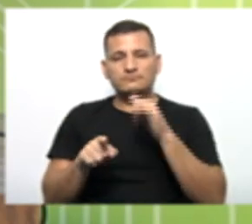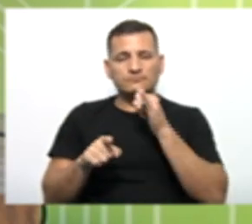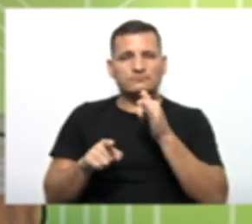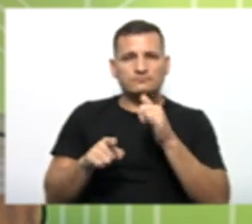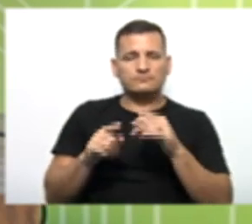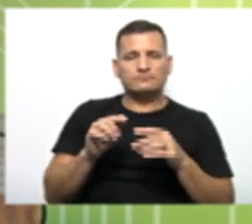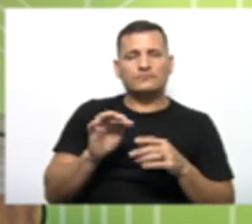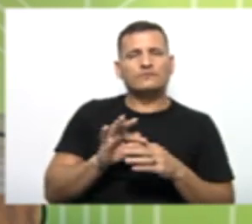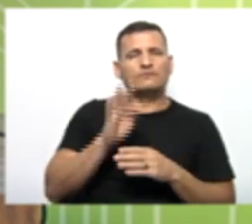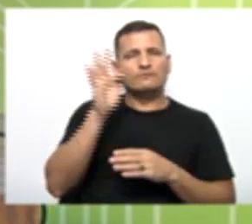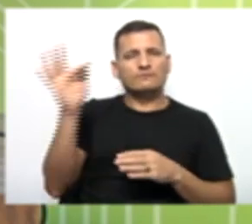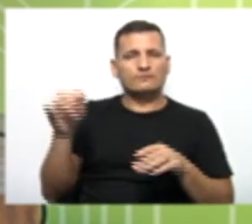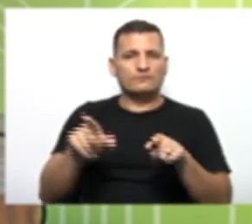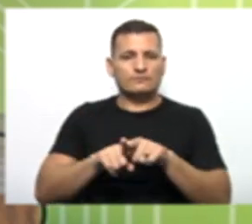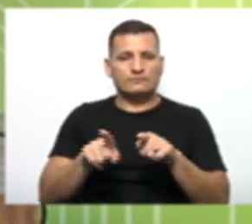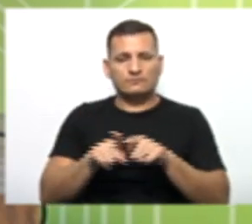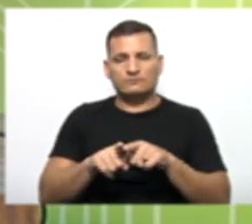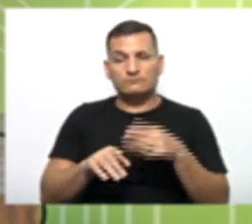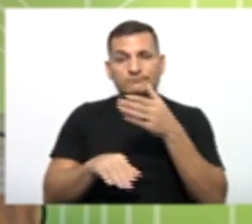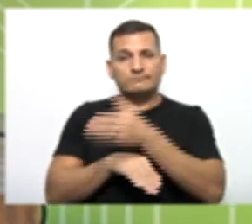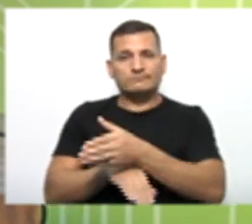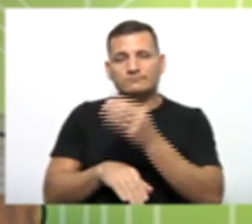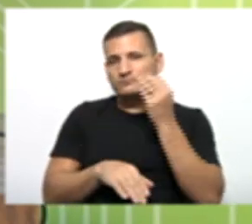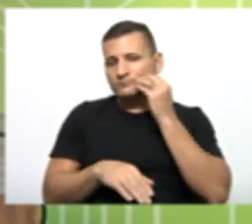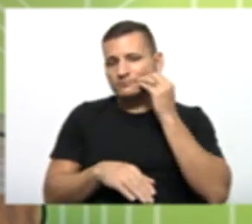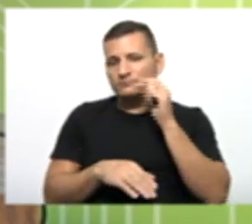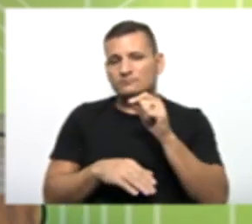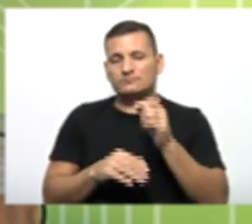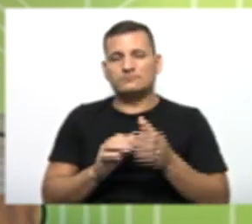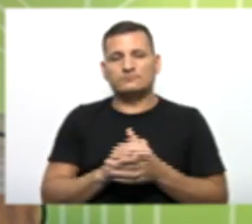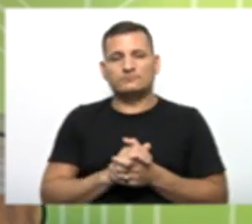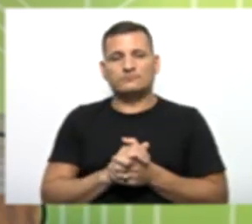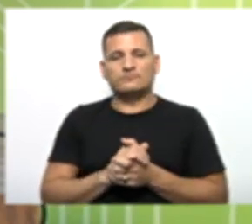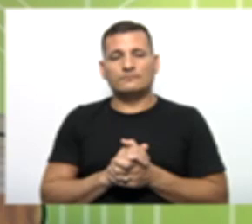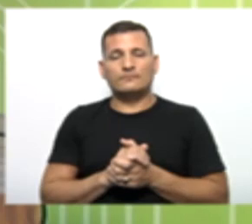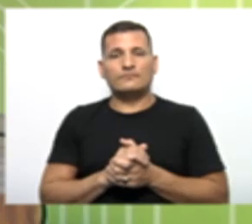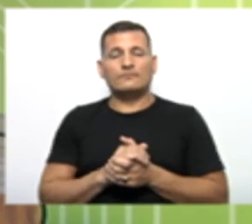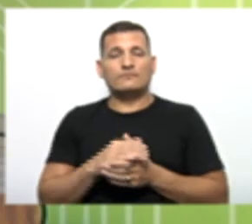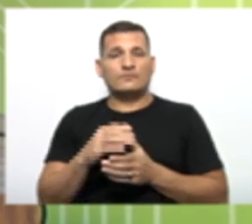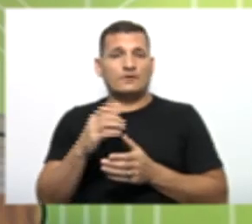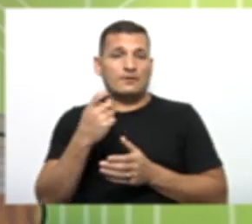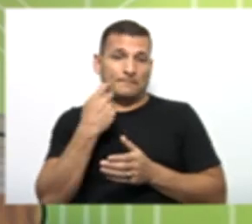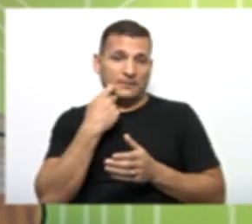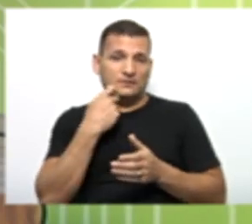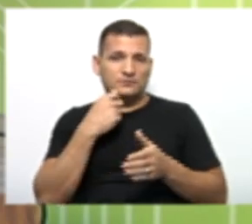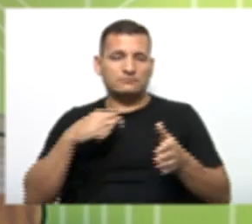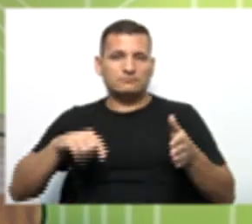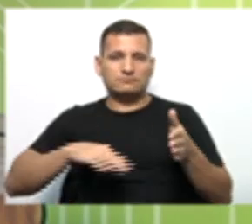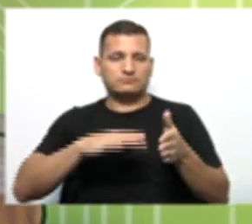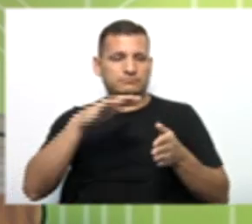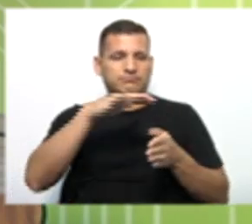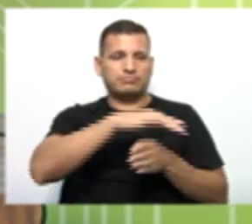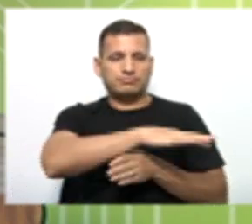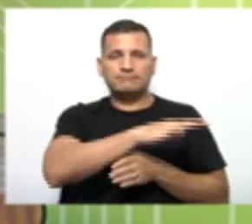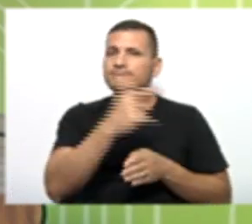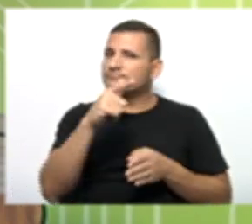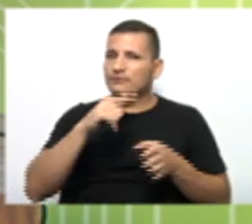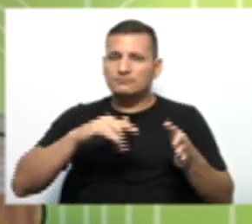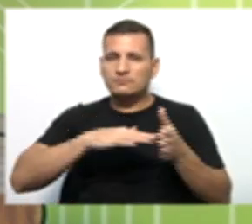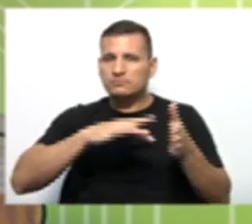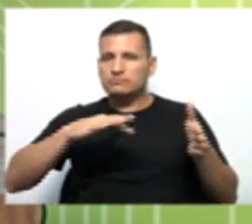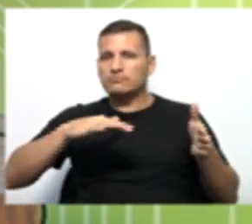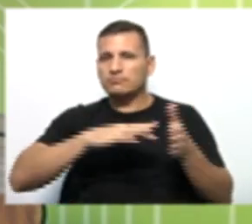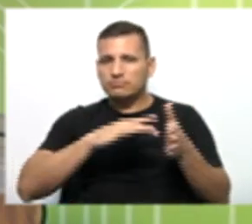tempo chegar lá e verificar que o canal que permite com que os peixes subam o rio acima está bloqueado, ela também pode